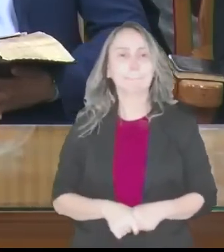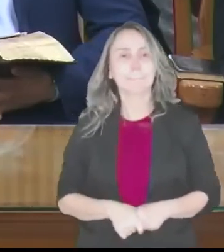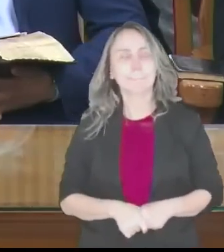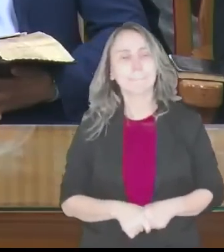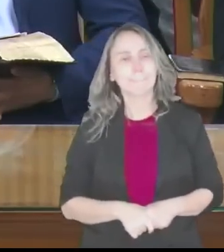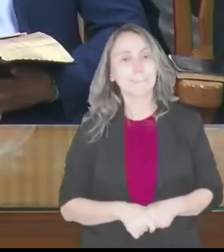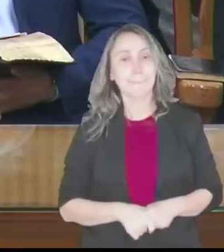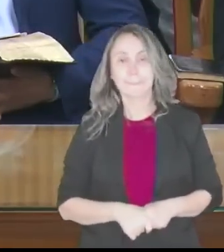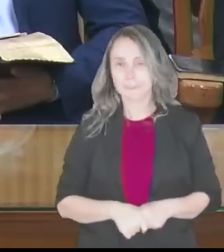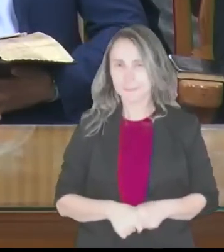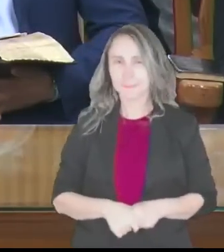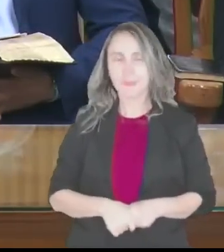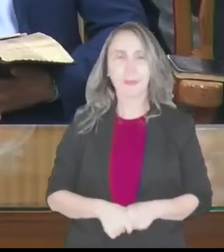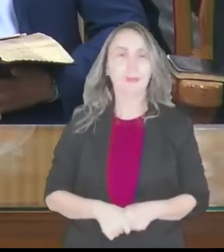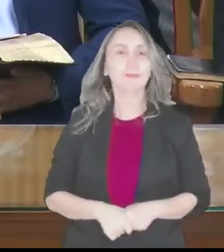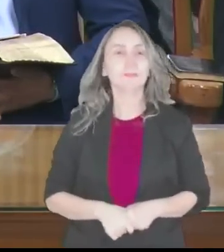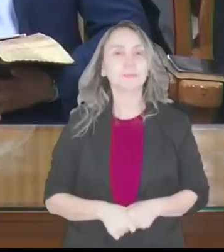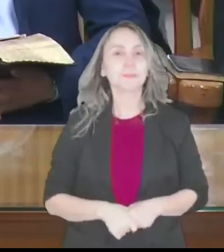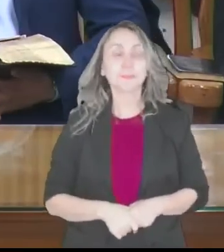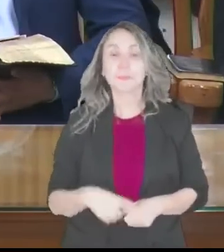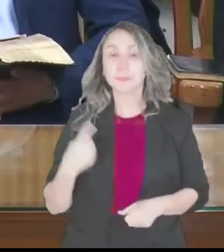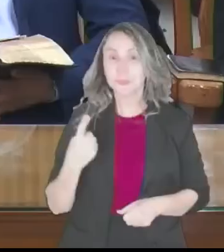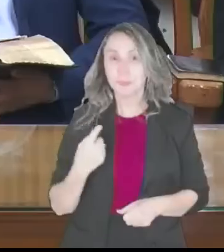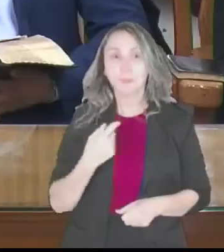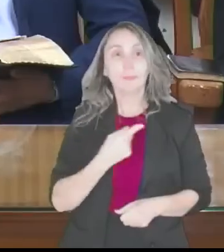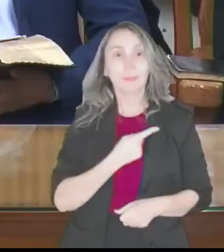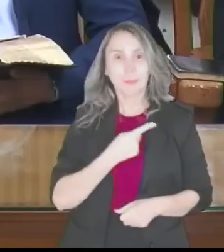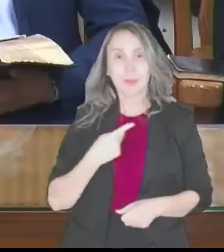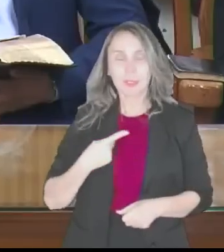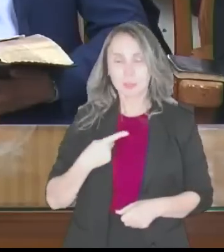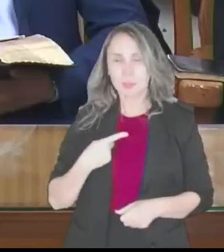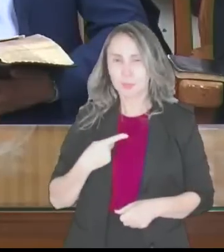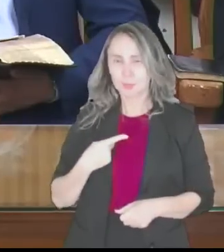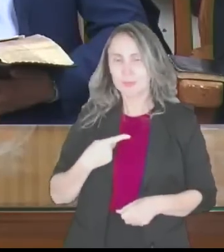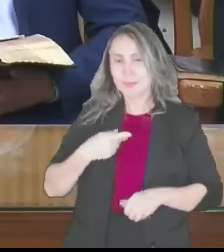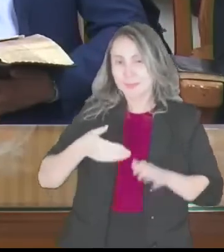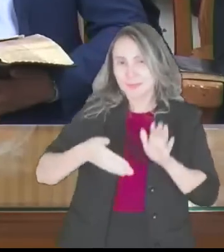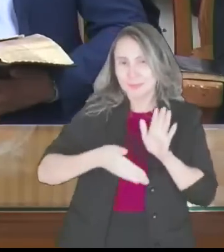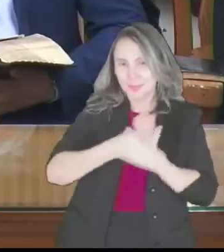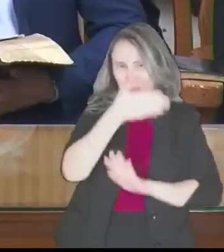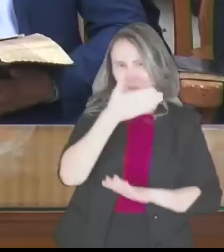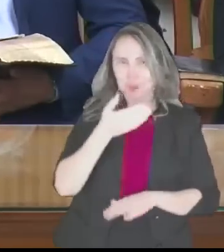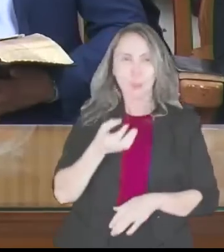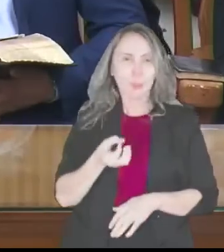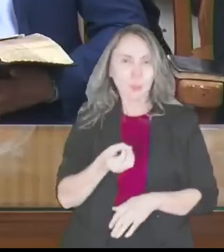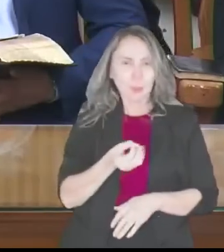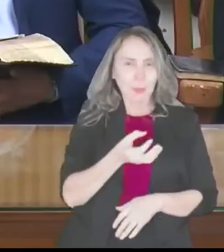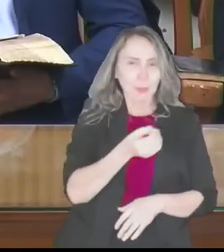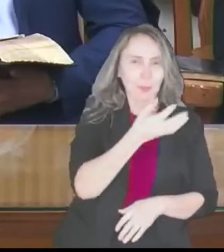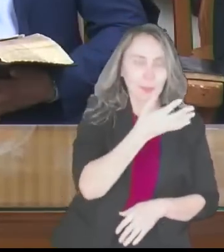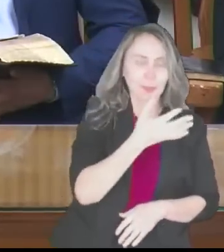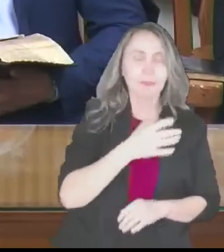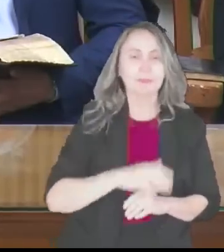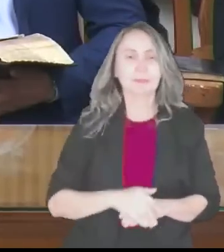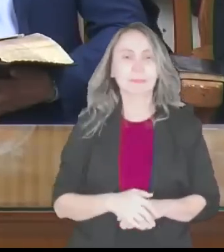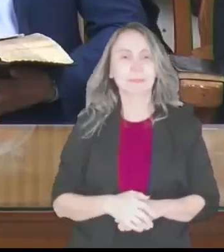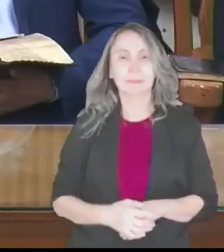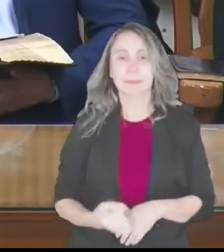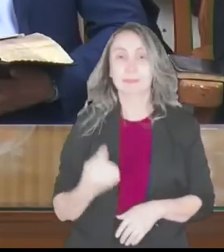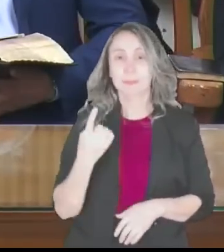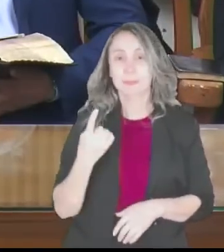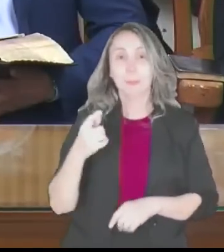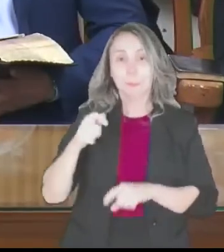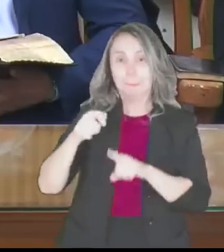Olha, irmão, diz que teve um pastor viajou, olhe para cá. Um pastor viajou e deixou um irmão um